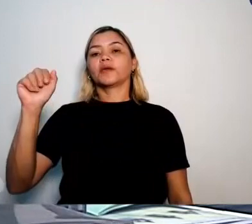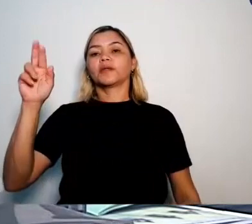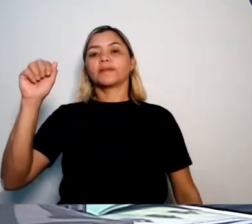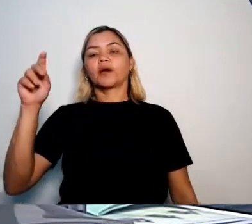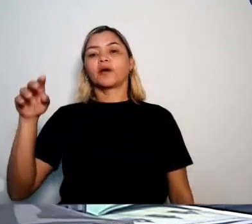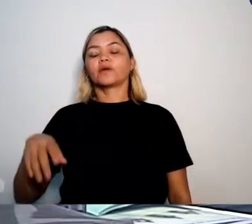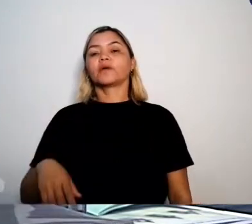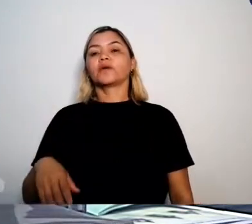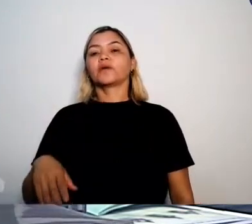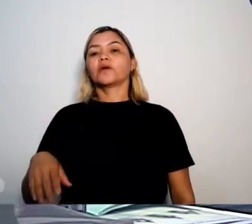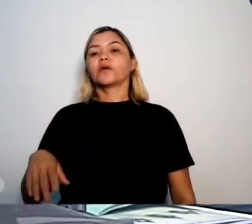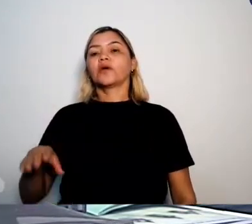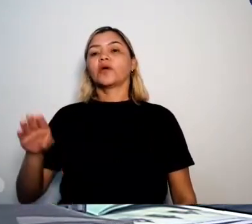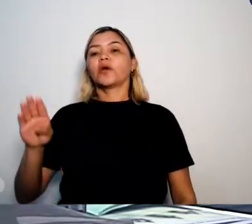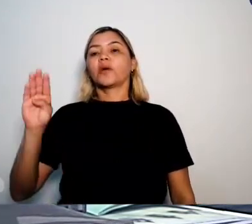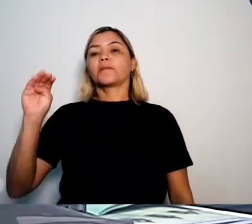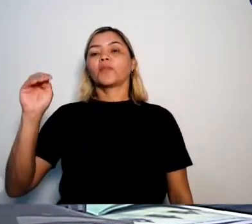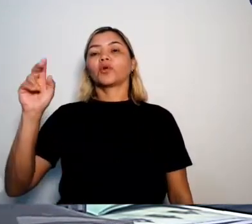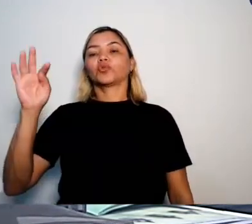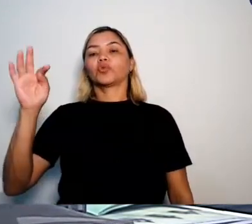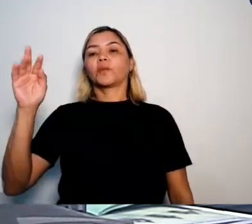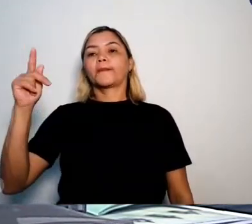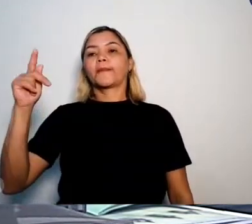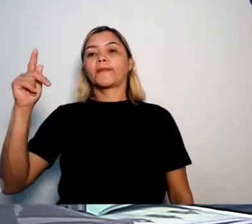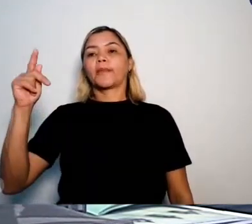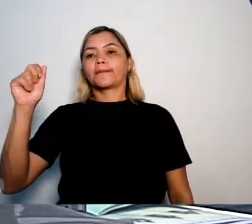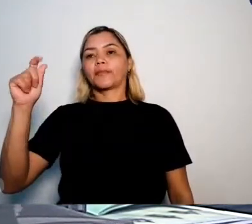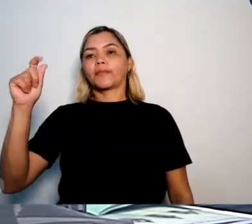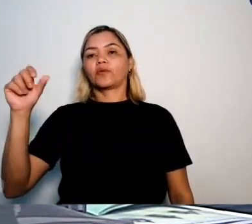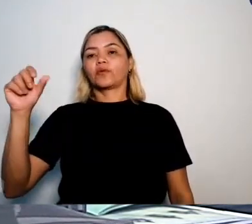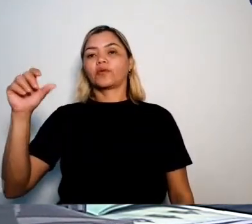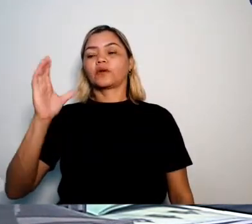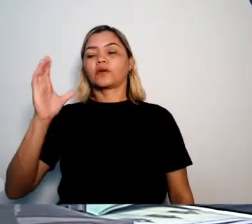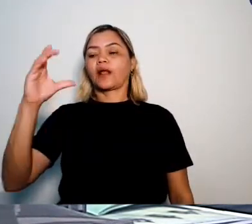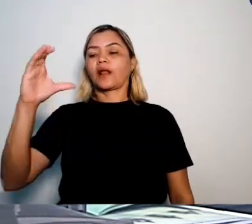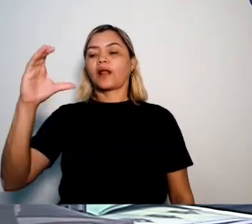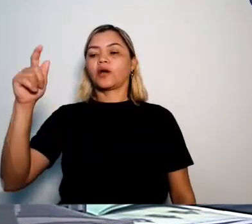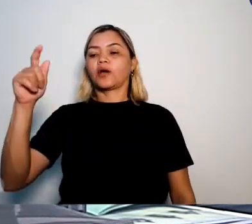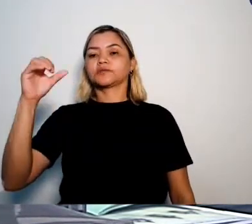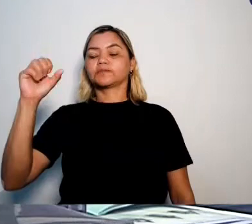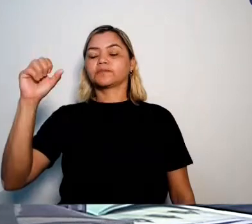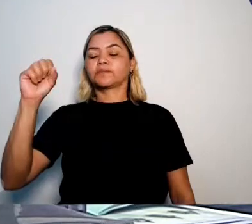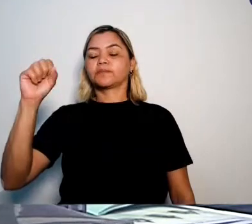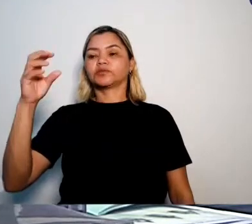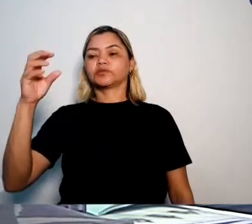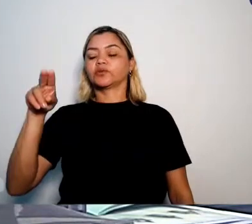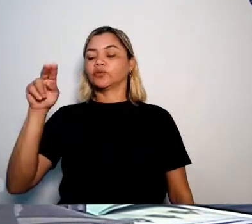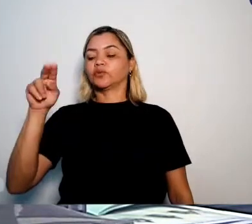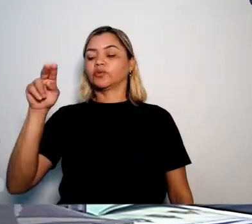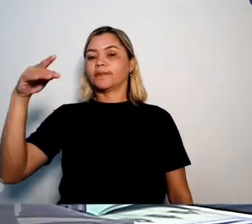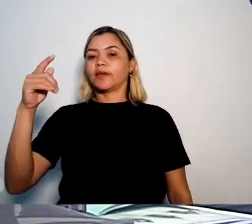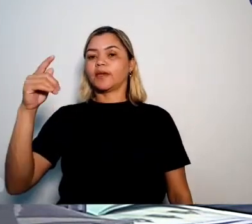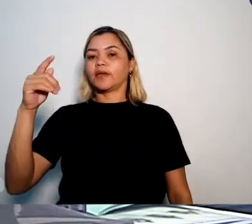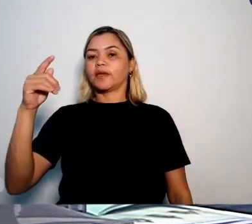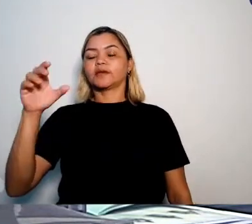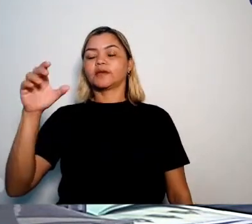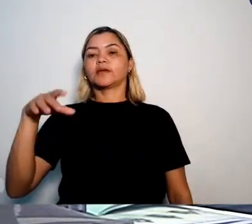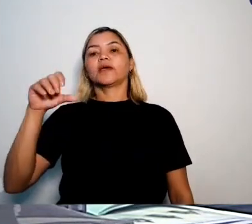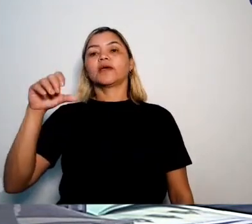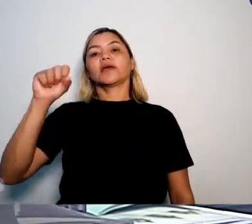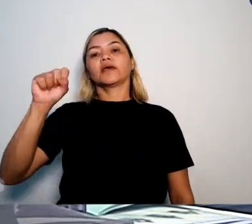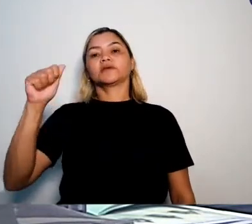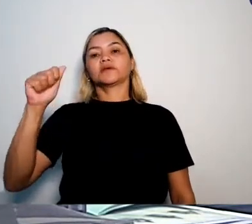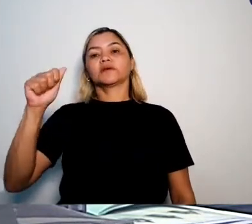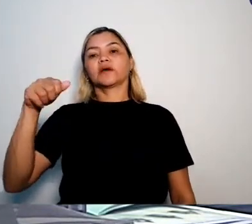Botupapel, Claus Sport, Unibr, LTM, SA Imóveis,